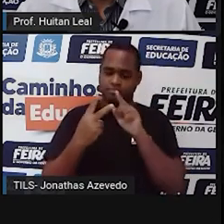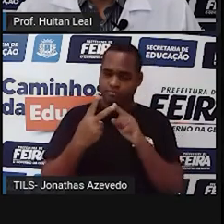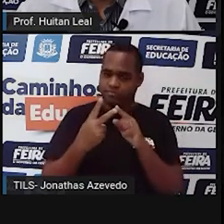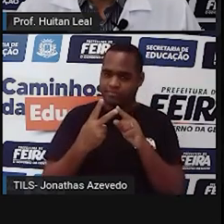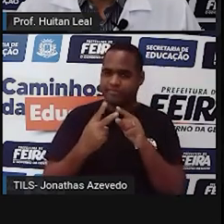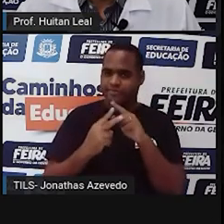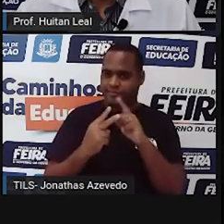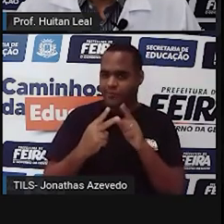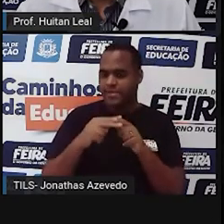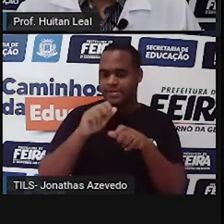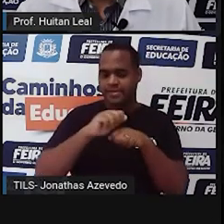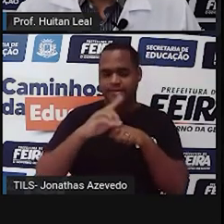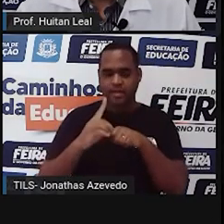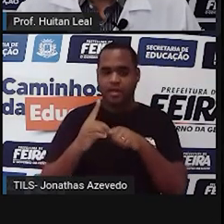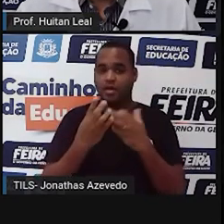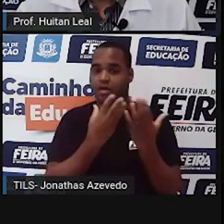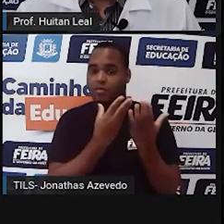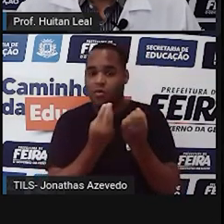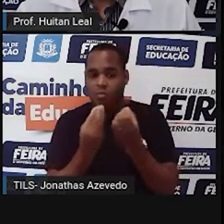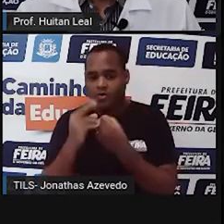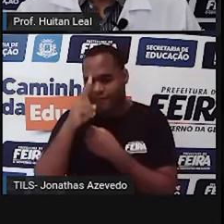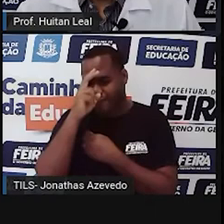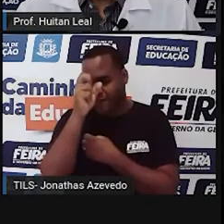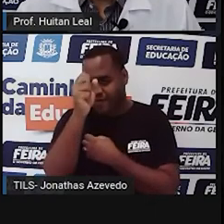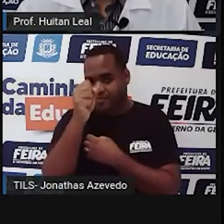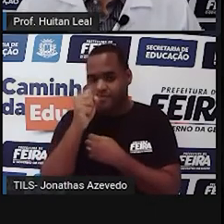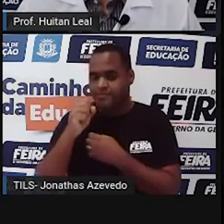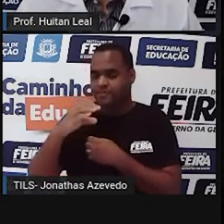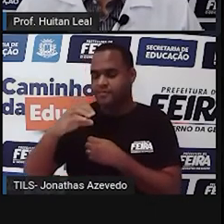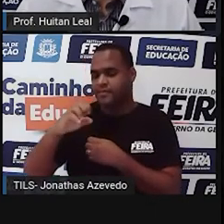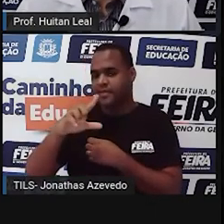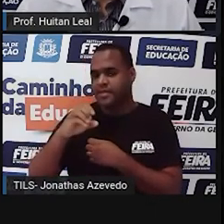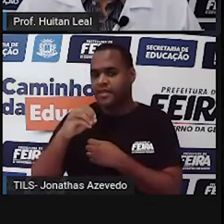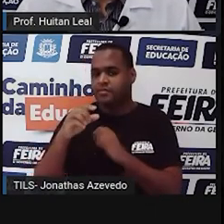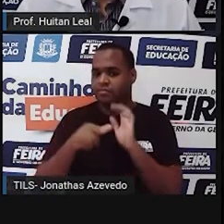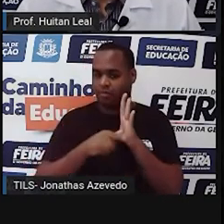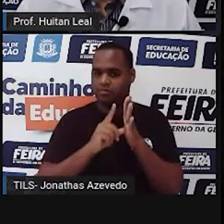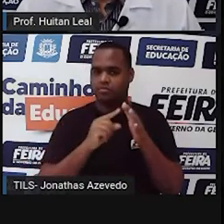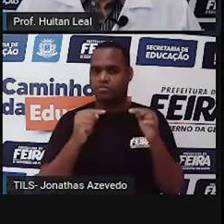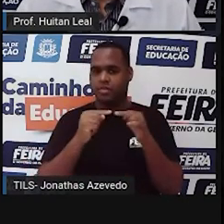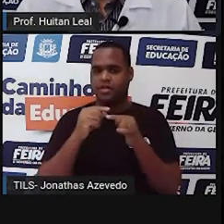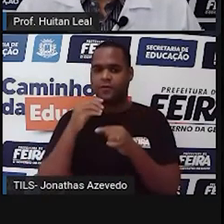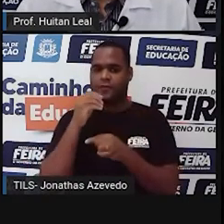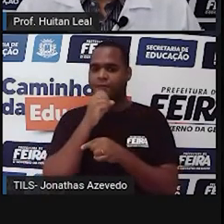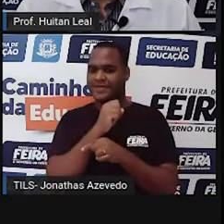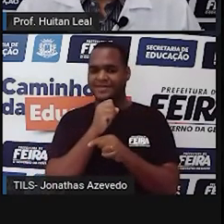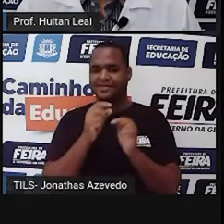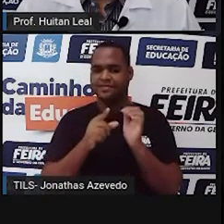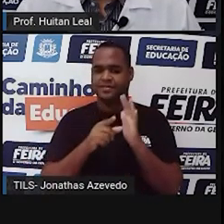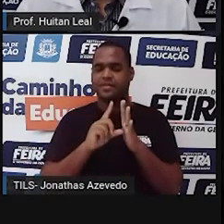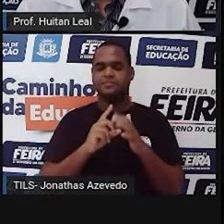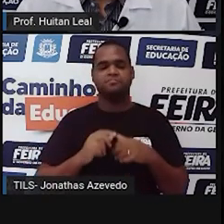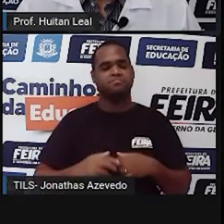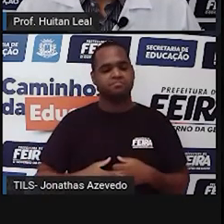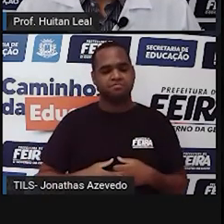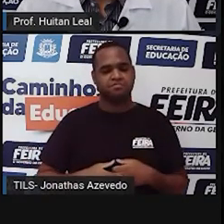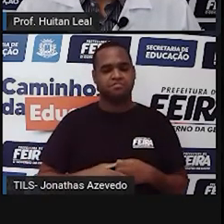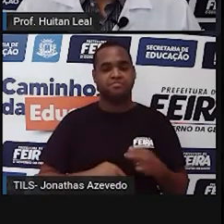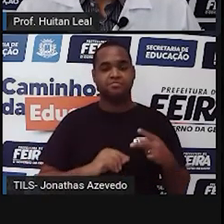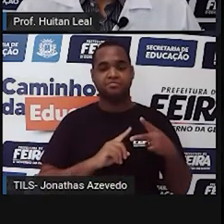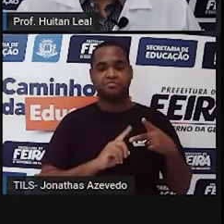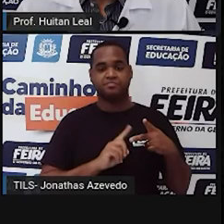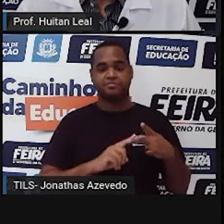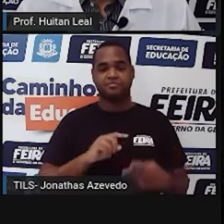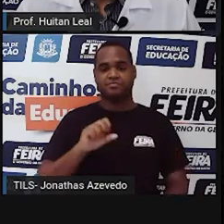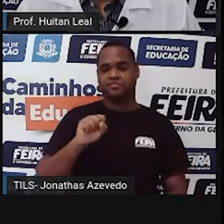dois advérbios aí. Muito, que é de intensidade, e cedo, que é de tempo. E aí, no